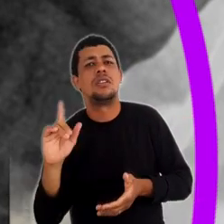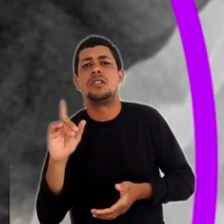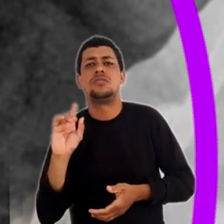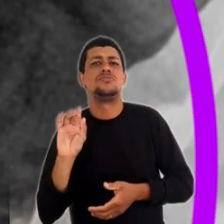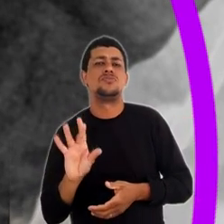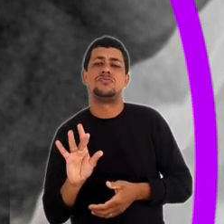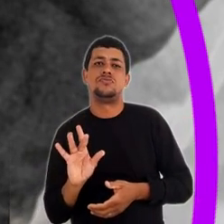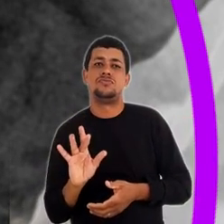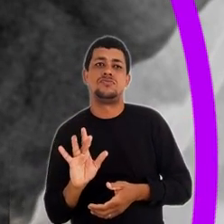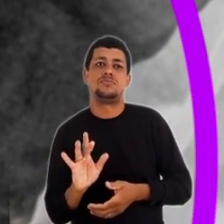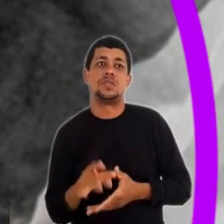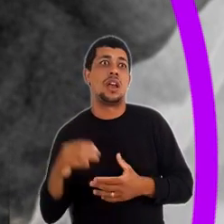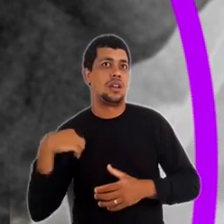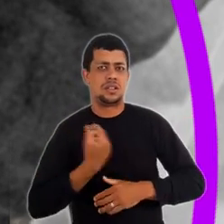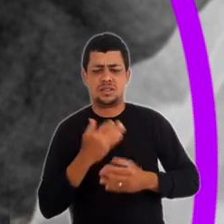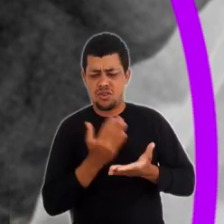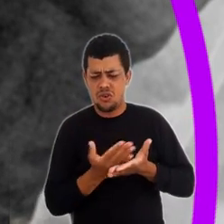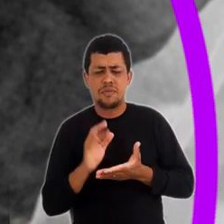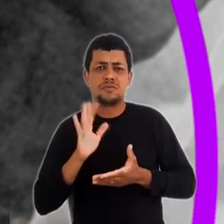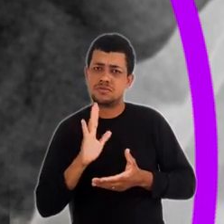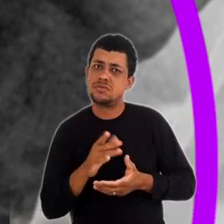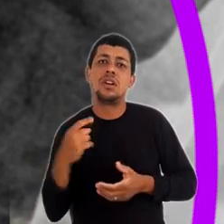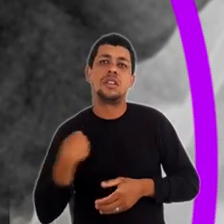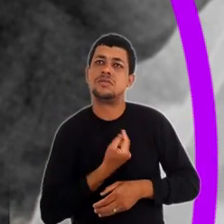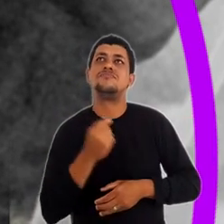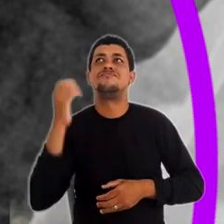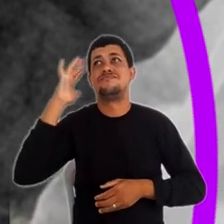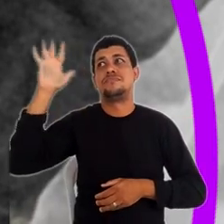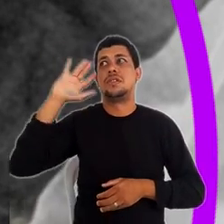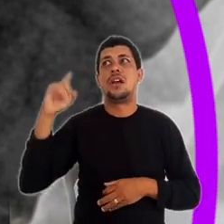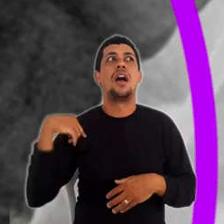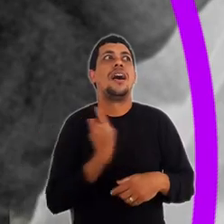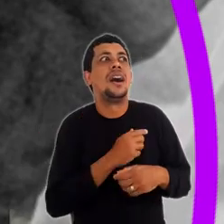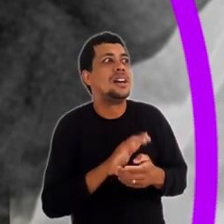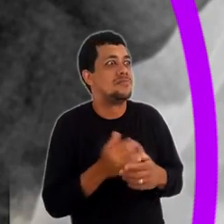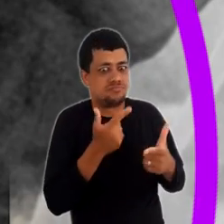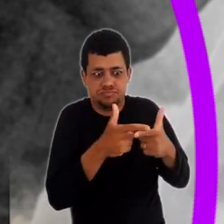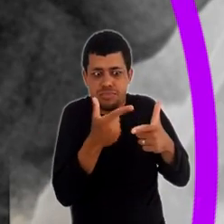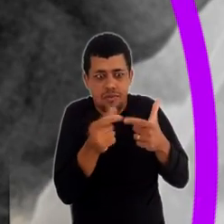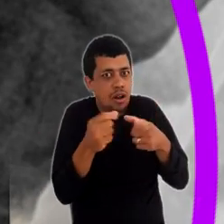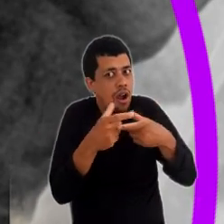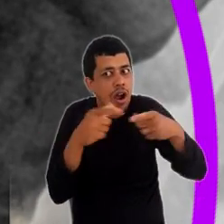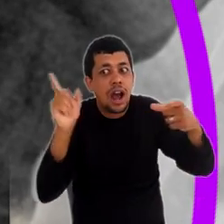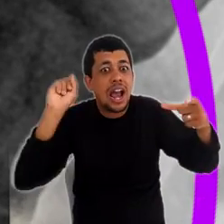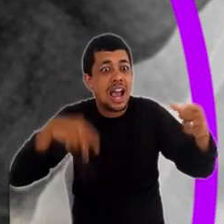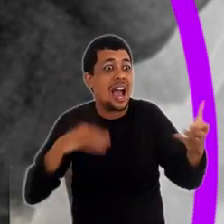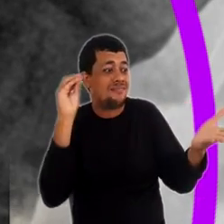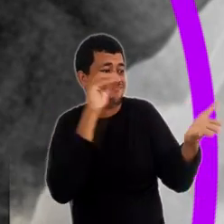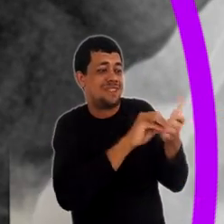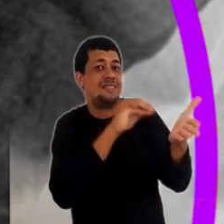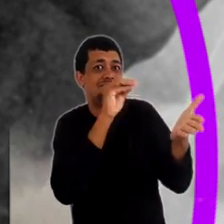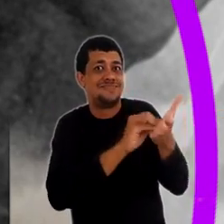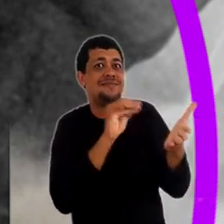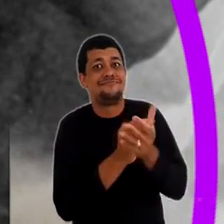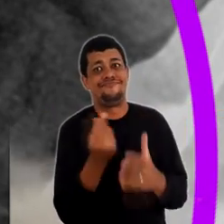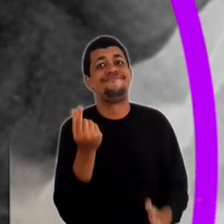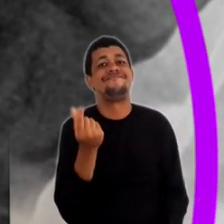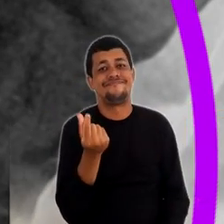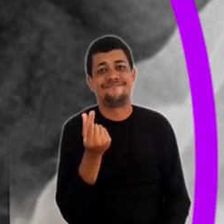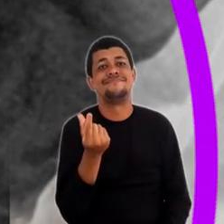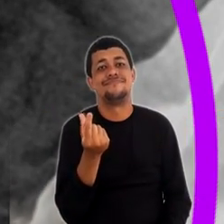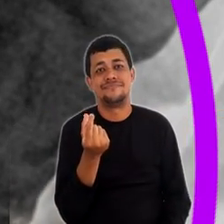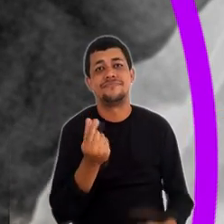né? Eu acho que o nosso maior problema é a grana. Tipo, aliás, a falta da grana,